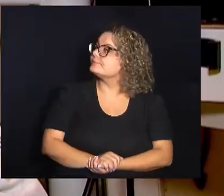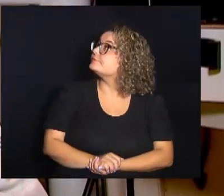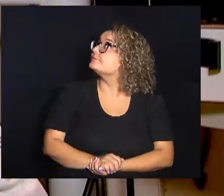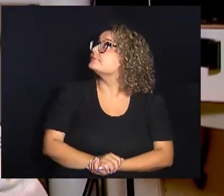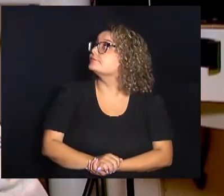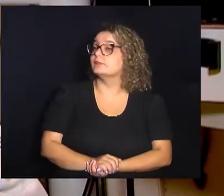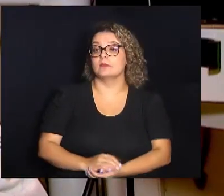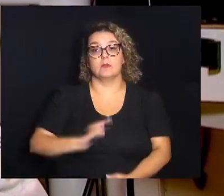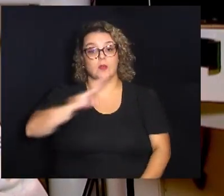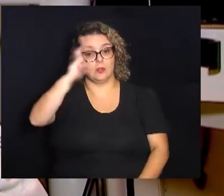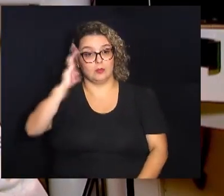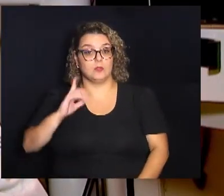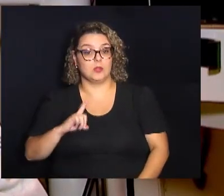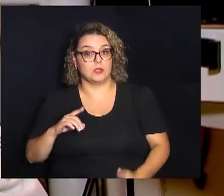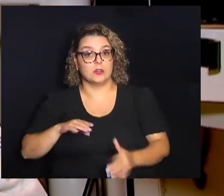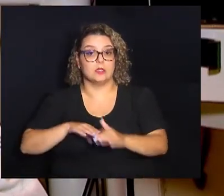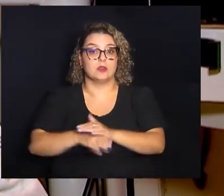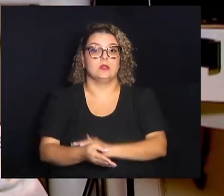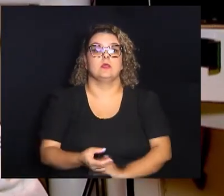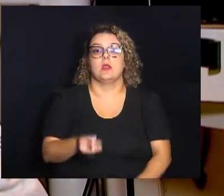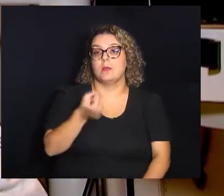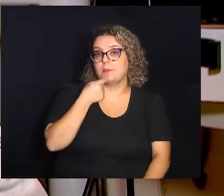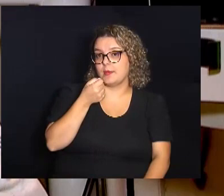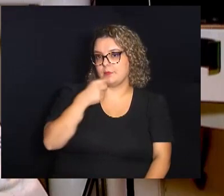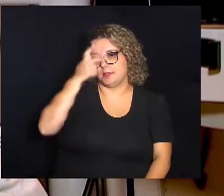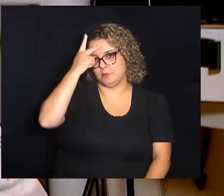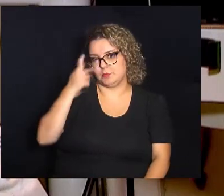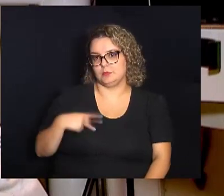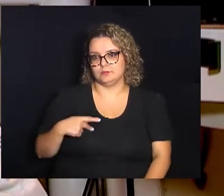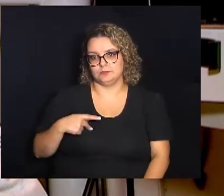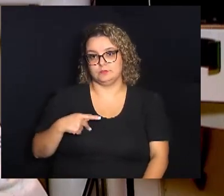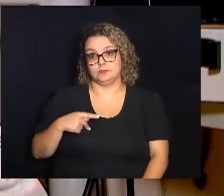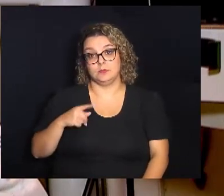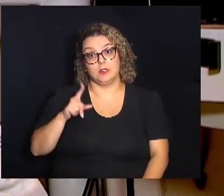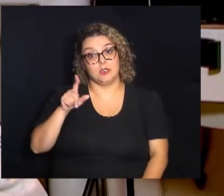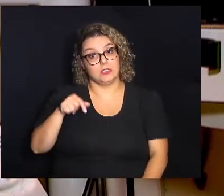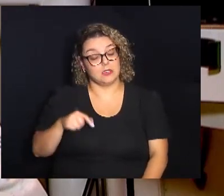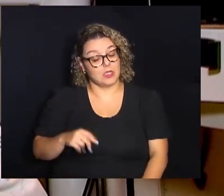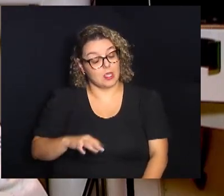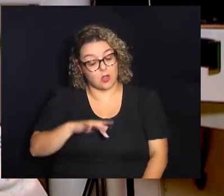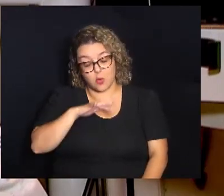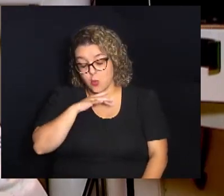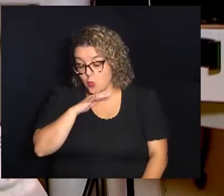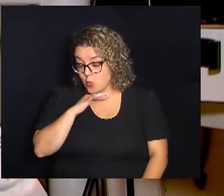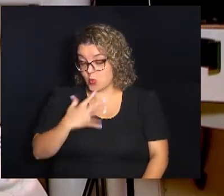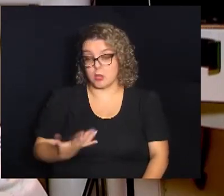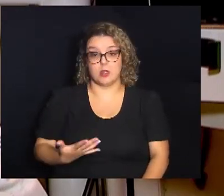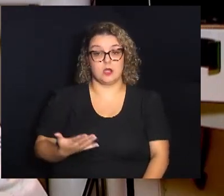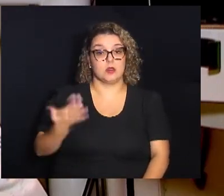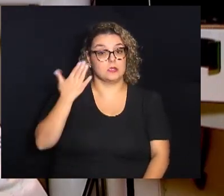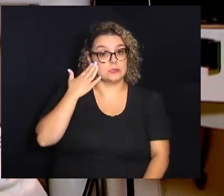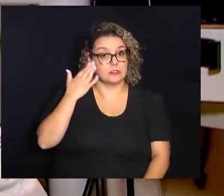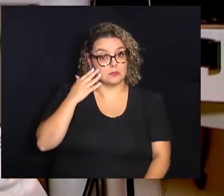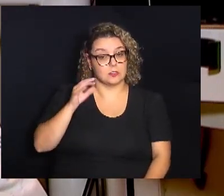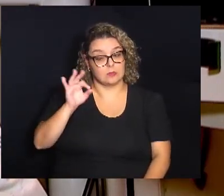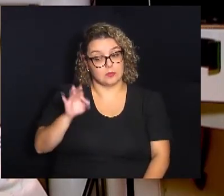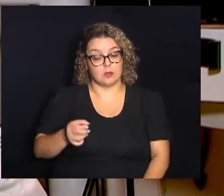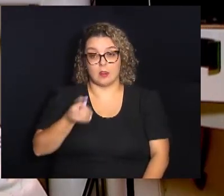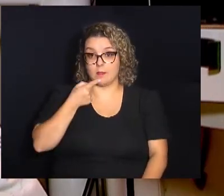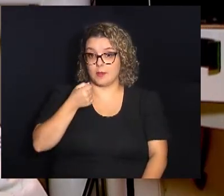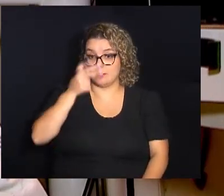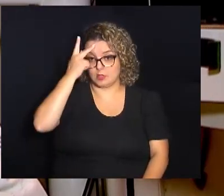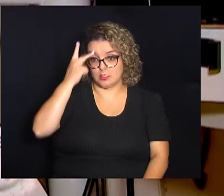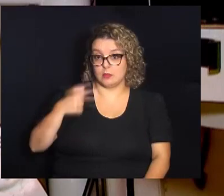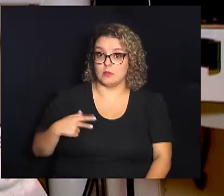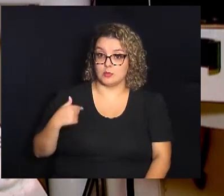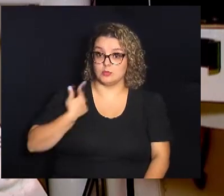por hábito fazer a automedicação. Isso é muito indesejável. Nós sabemos que os índices de automedicação no nosso